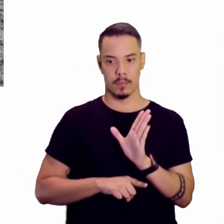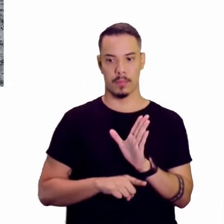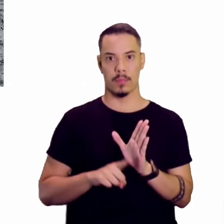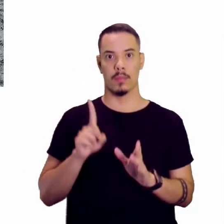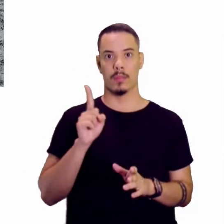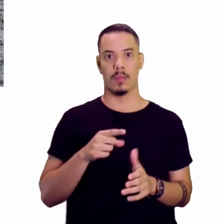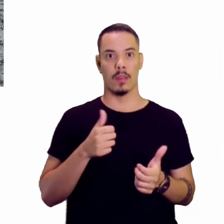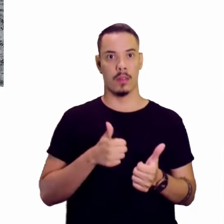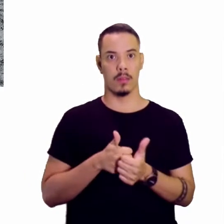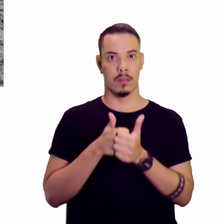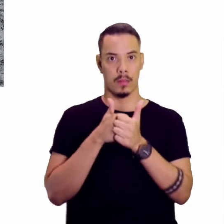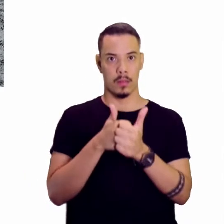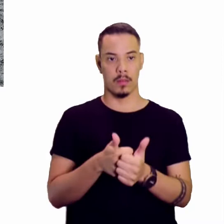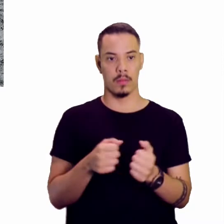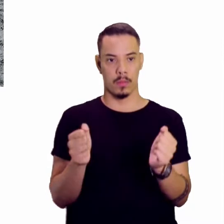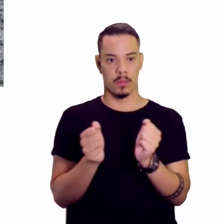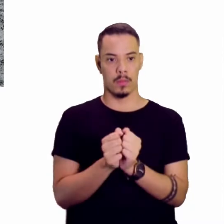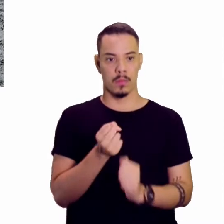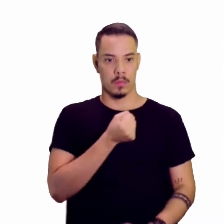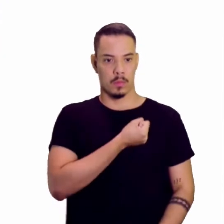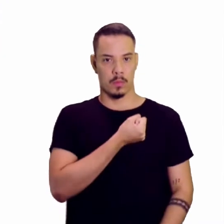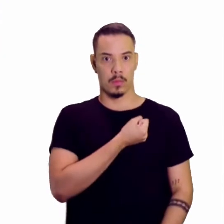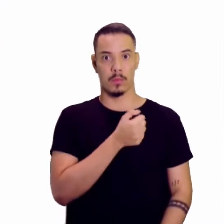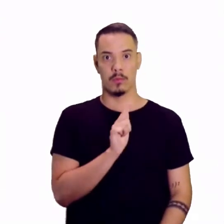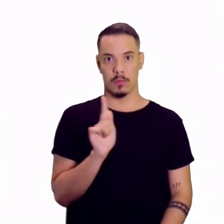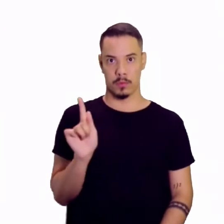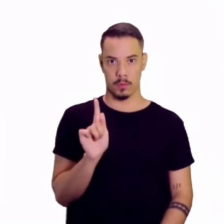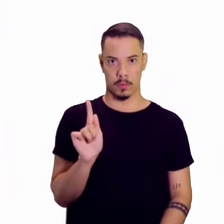diretamente proporcional ao valor de G, esse peso, né?